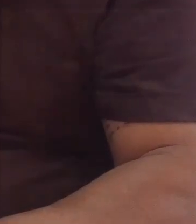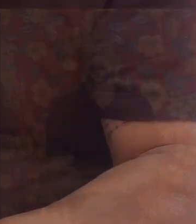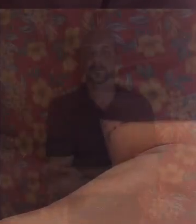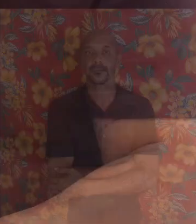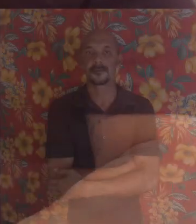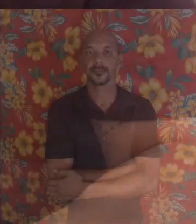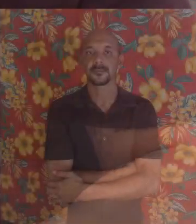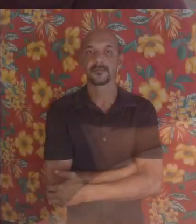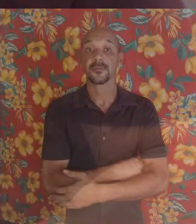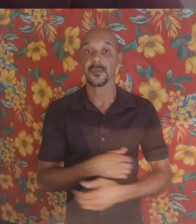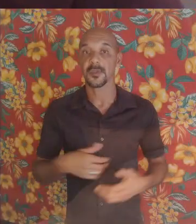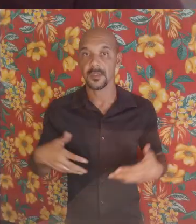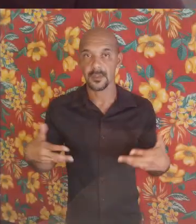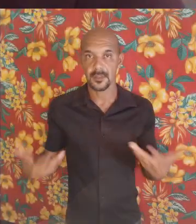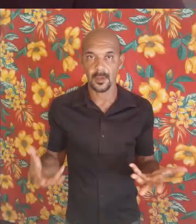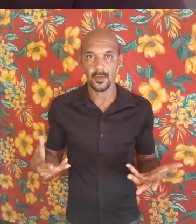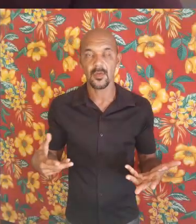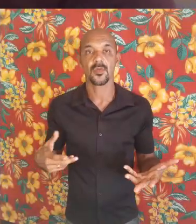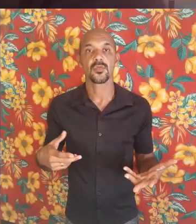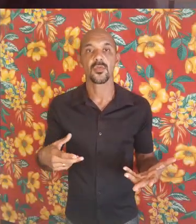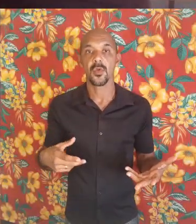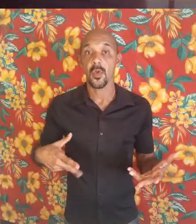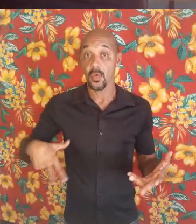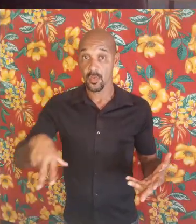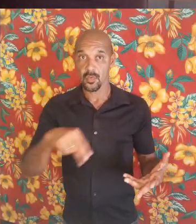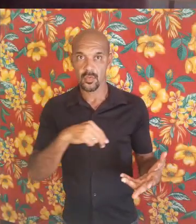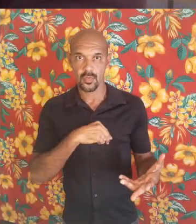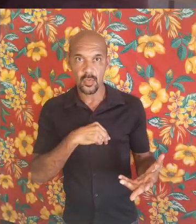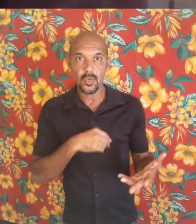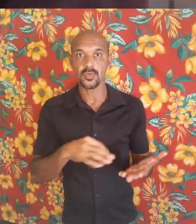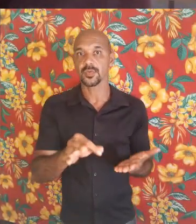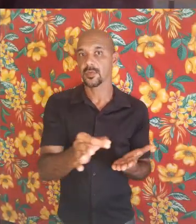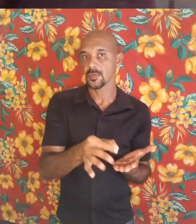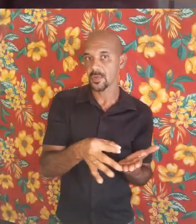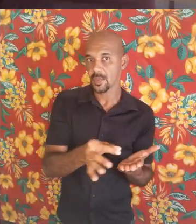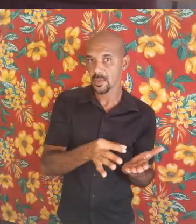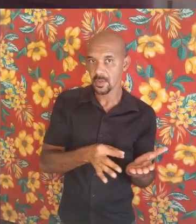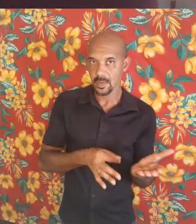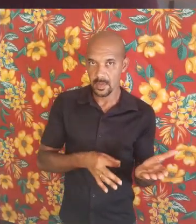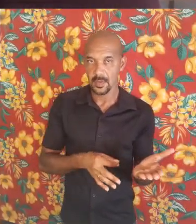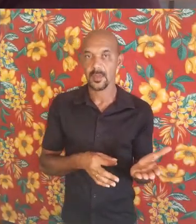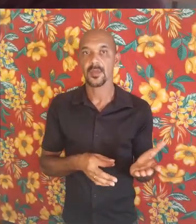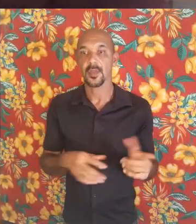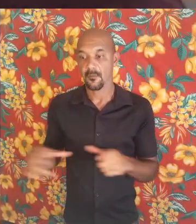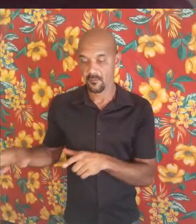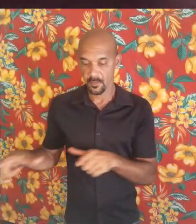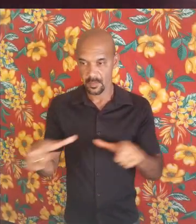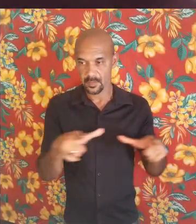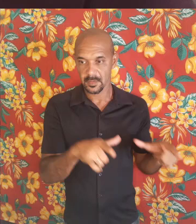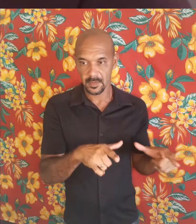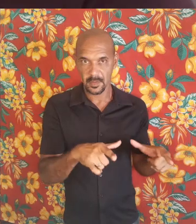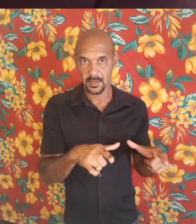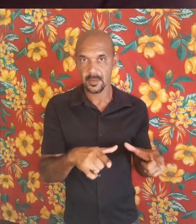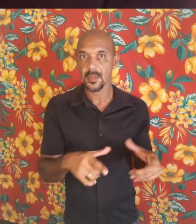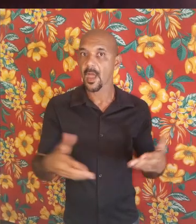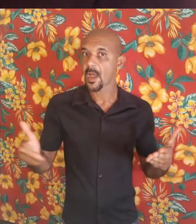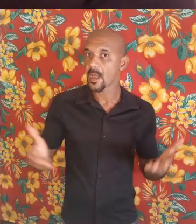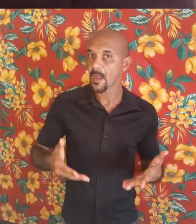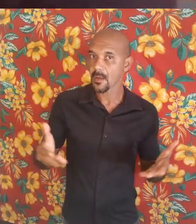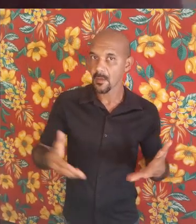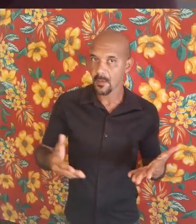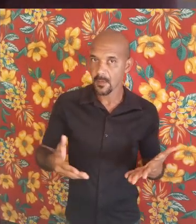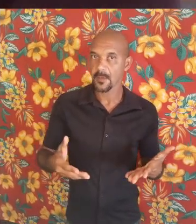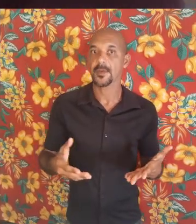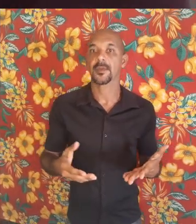Bem, nosso desenho já foi transferido, não é isso? A gente retira, aqui está o